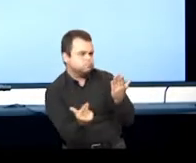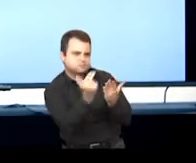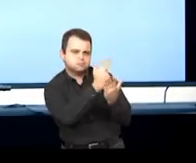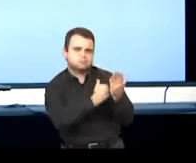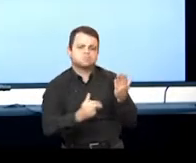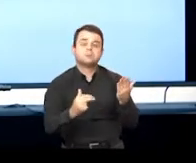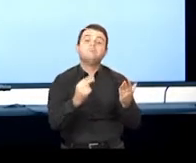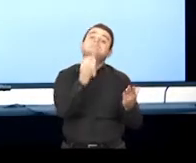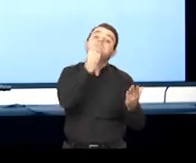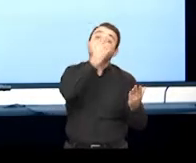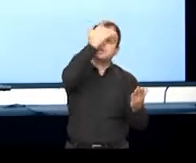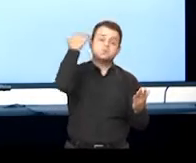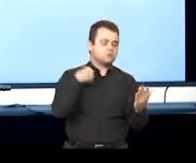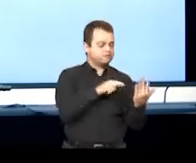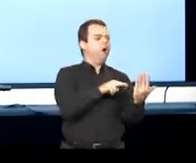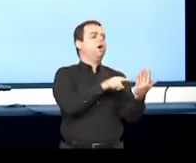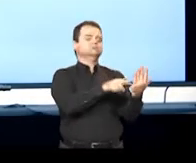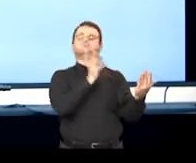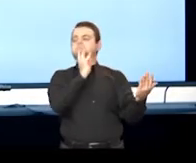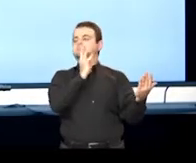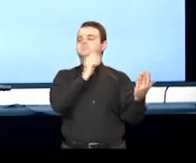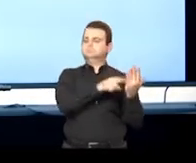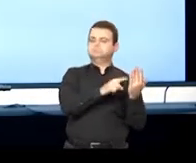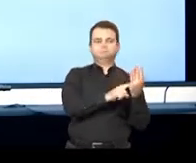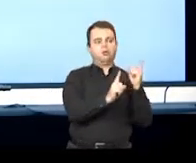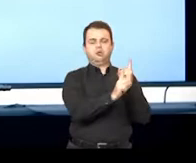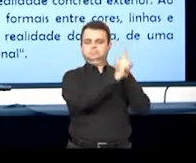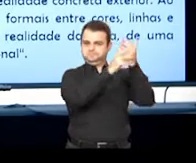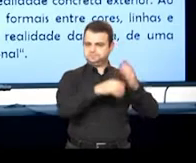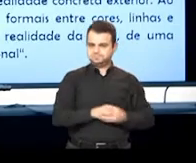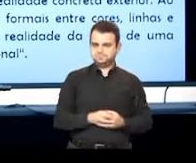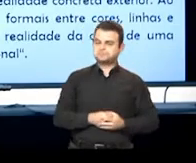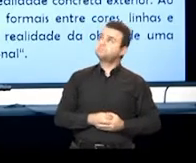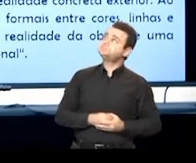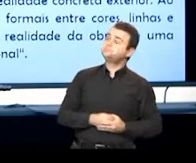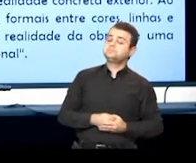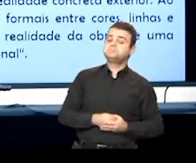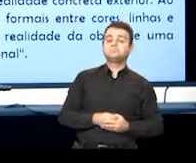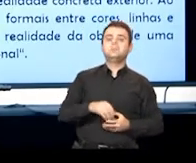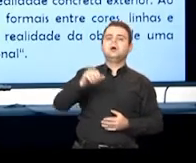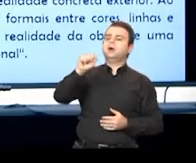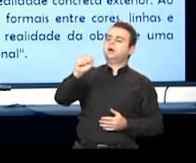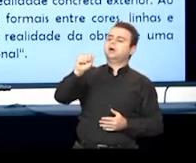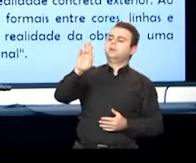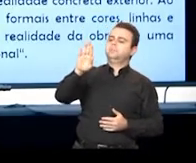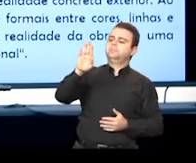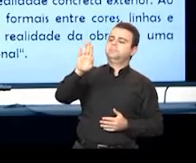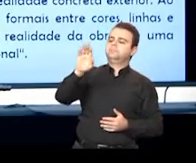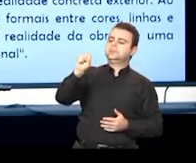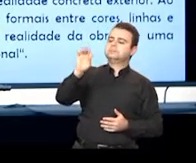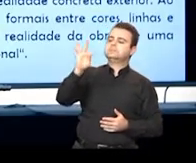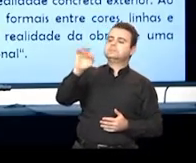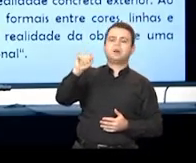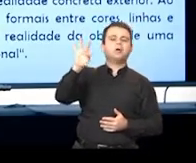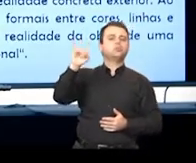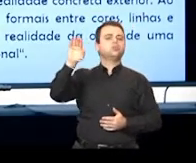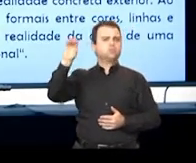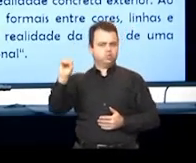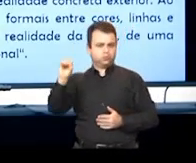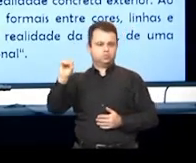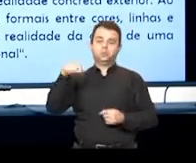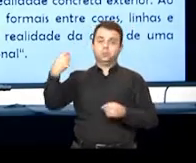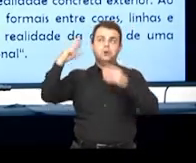o reconhecimento do que foi representado. Já na arte abstrata ou abstracionismo, é